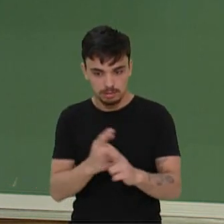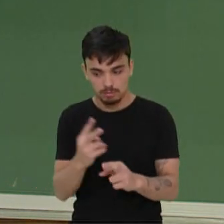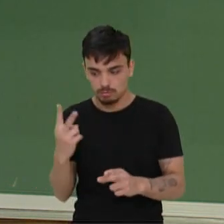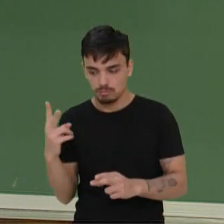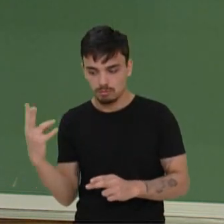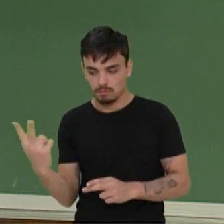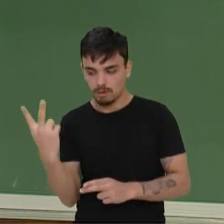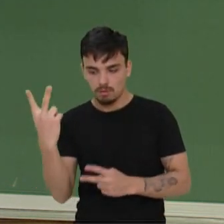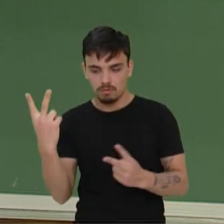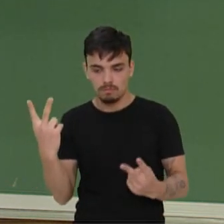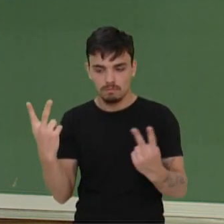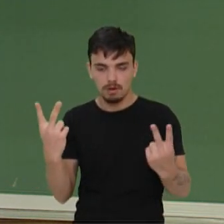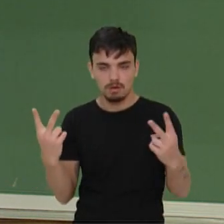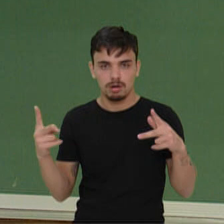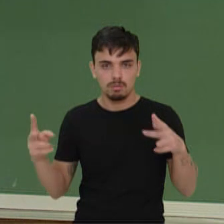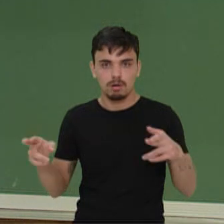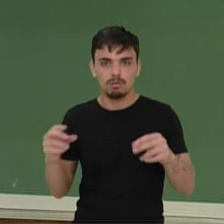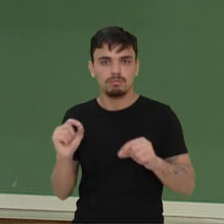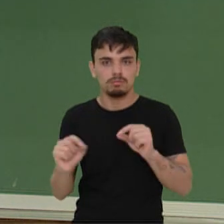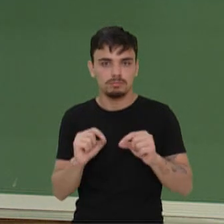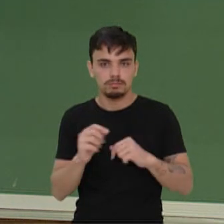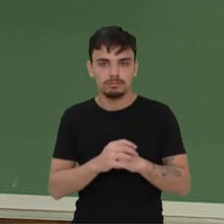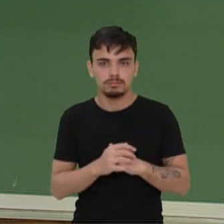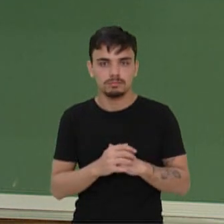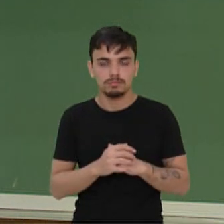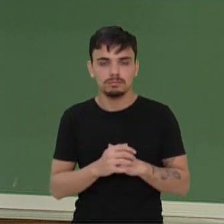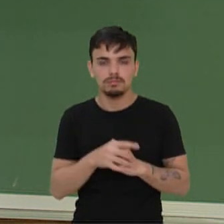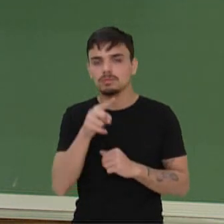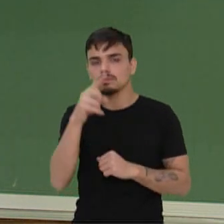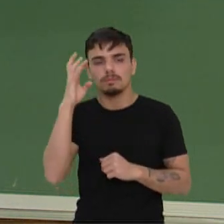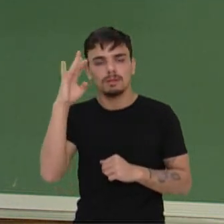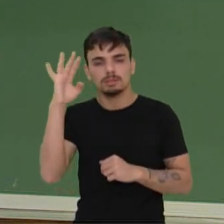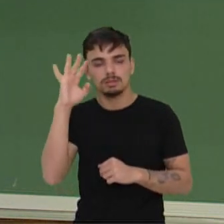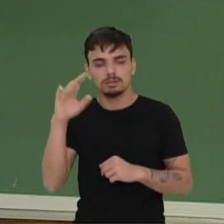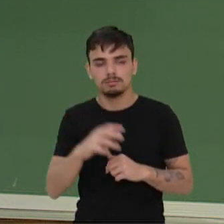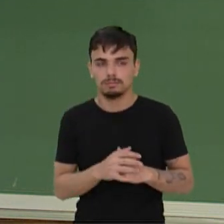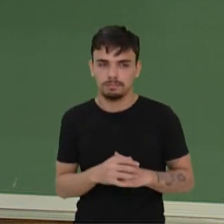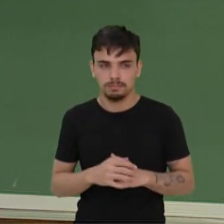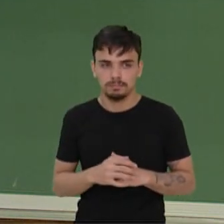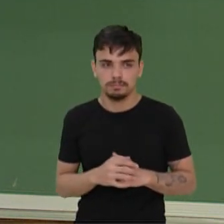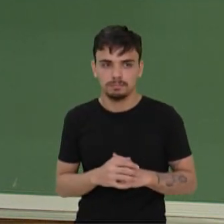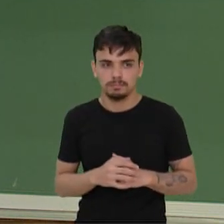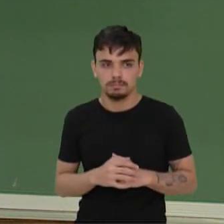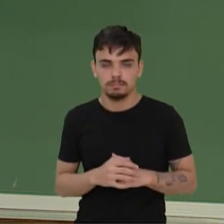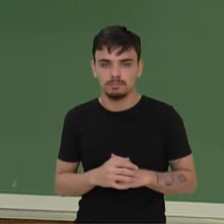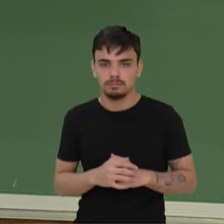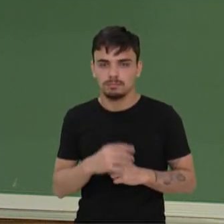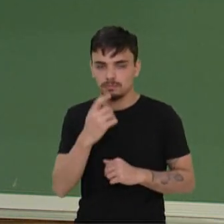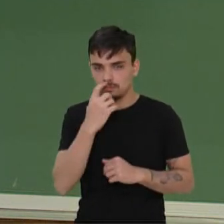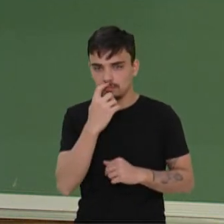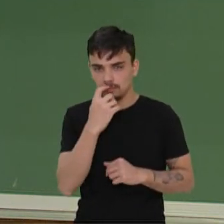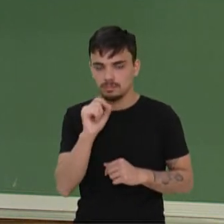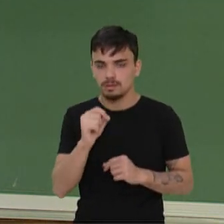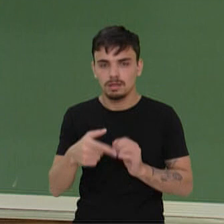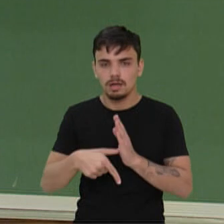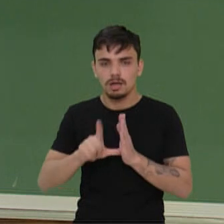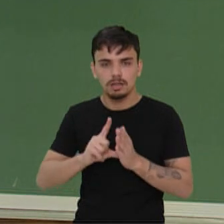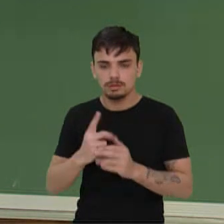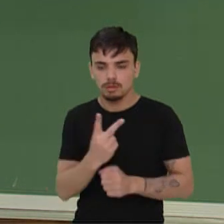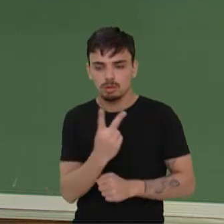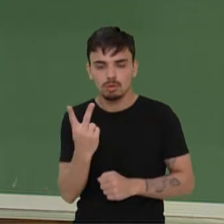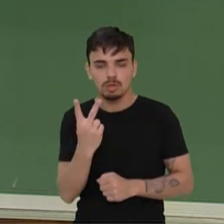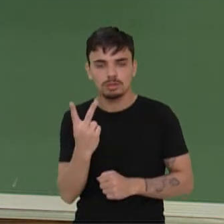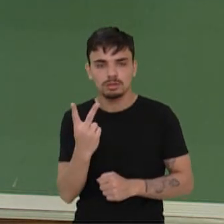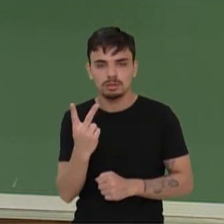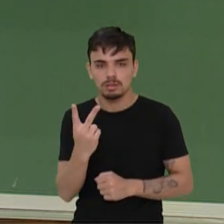x. Pega valores simétricos, um à esquerda e o outro à direita. Do 2, eu posso imaginar quem vem antes do 2? O 1, né?